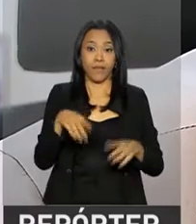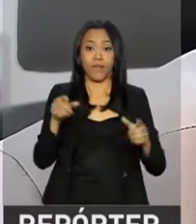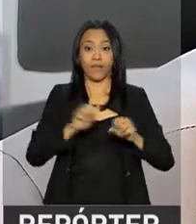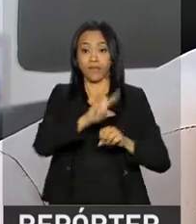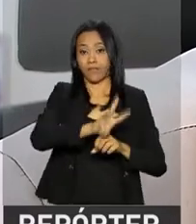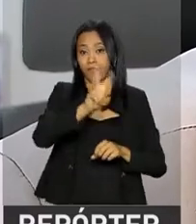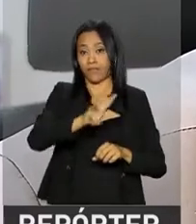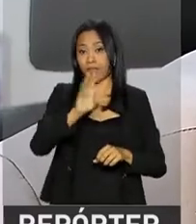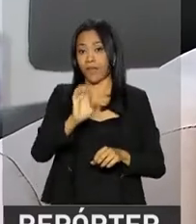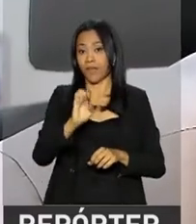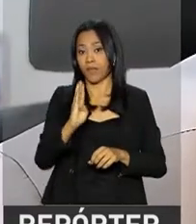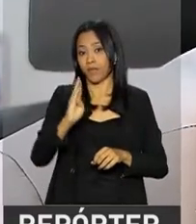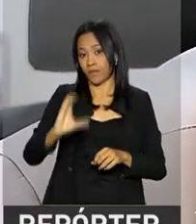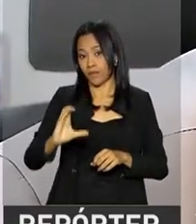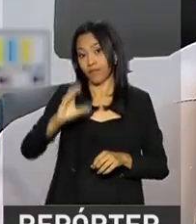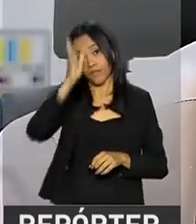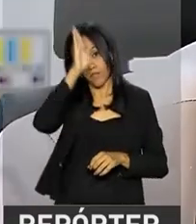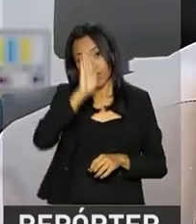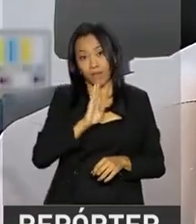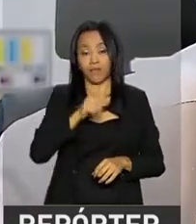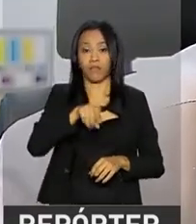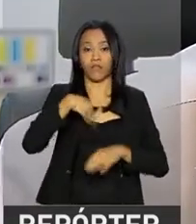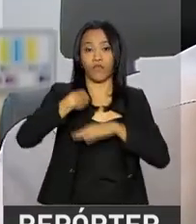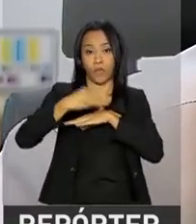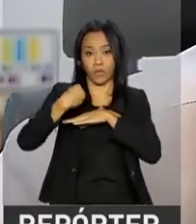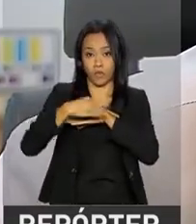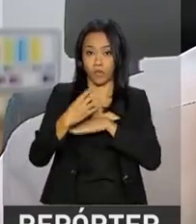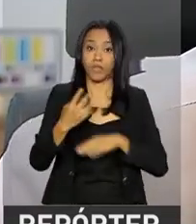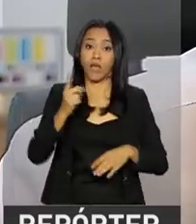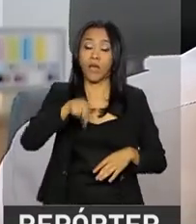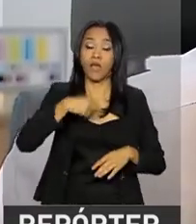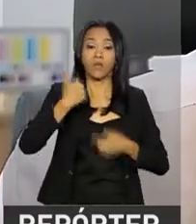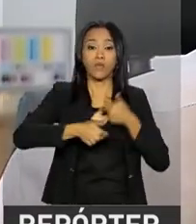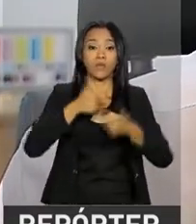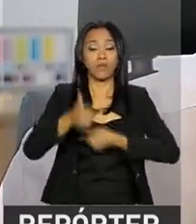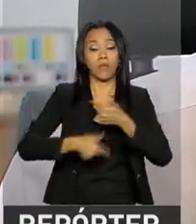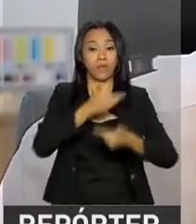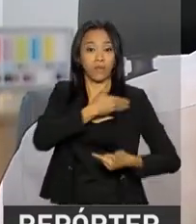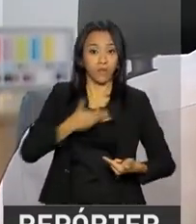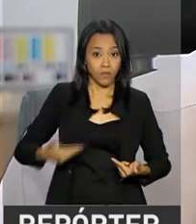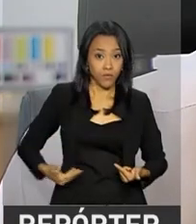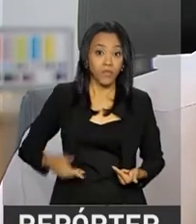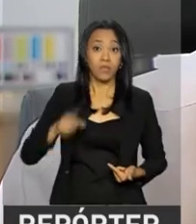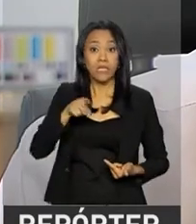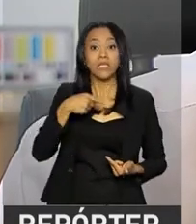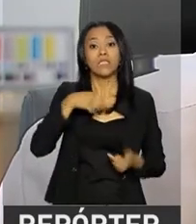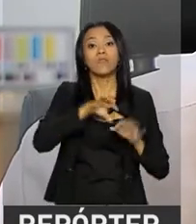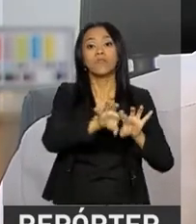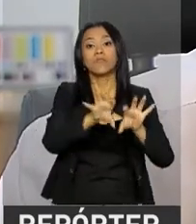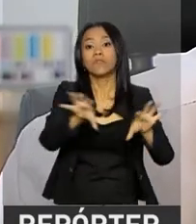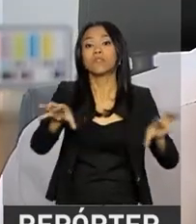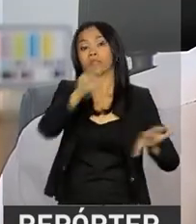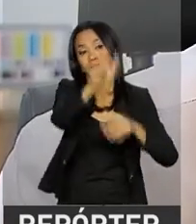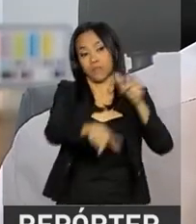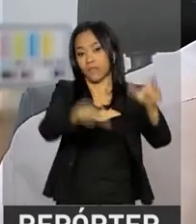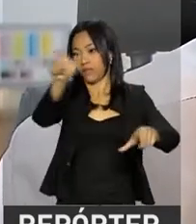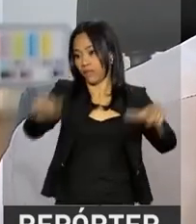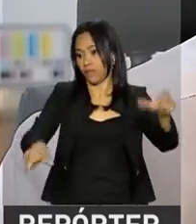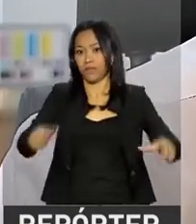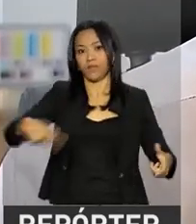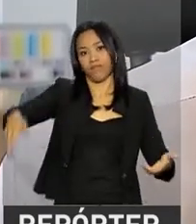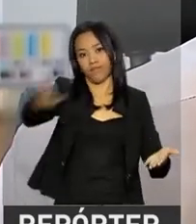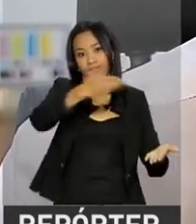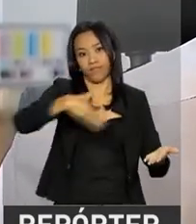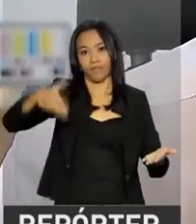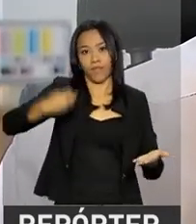ter a essas informações de graça são ações do governo que atingem diretamente a esse indivíduo que está lá na ponta o